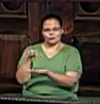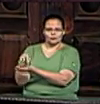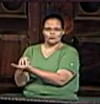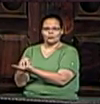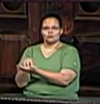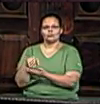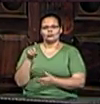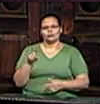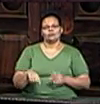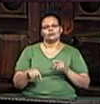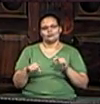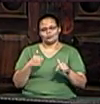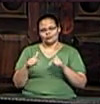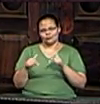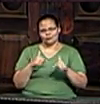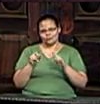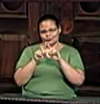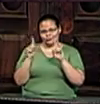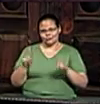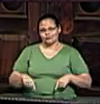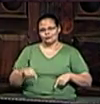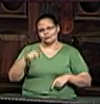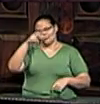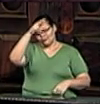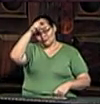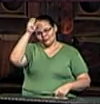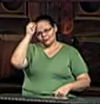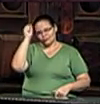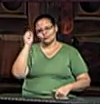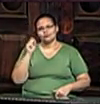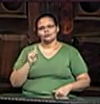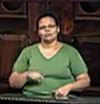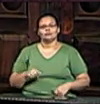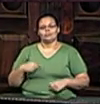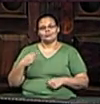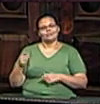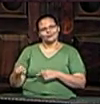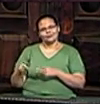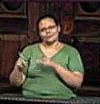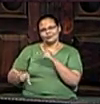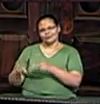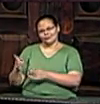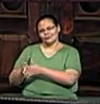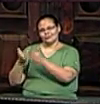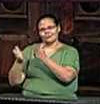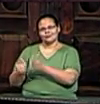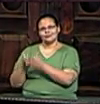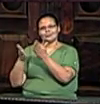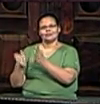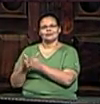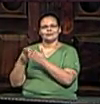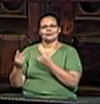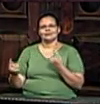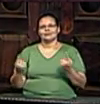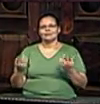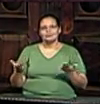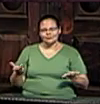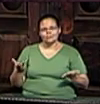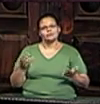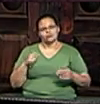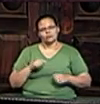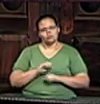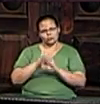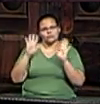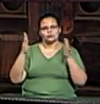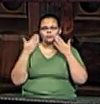Para o servidor público e para a faixa de população mais pobre do Estado do Rio. Isso ficou